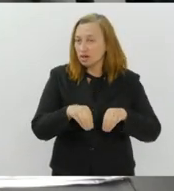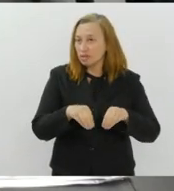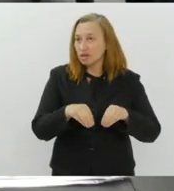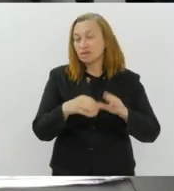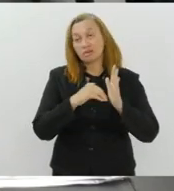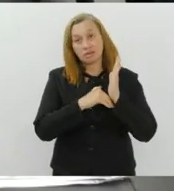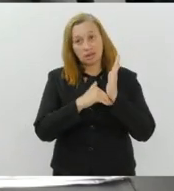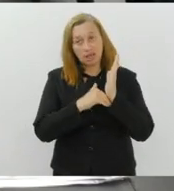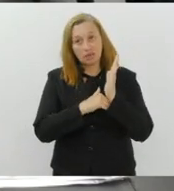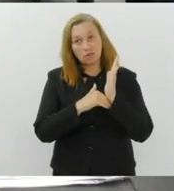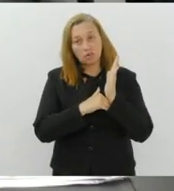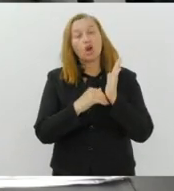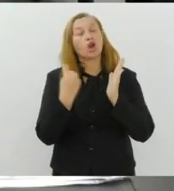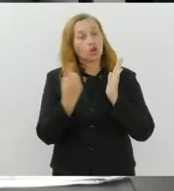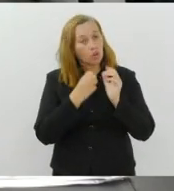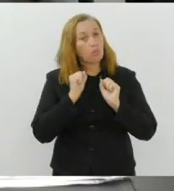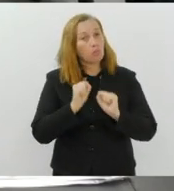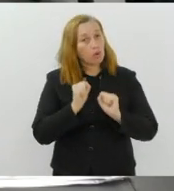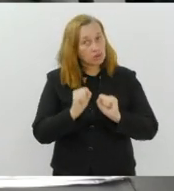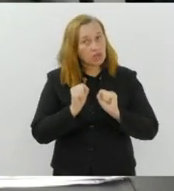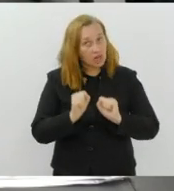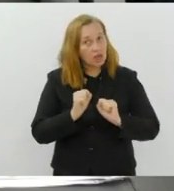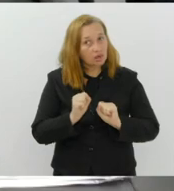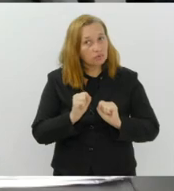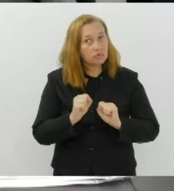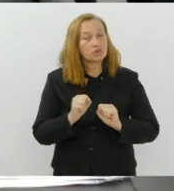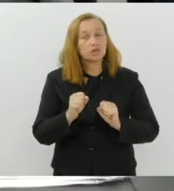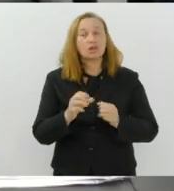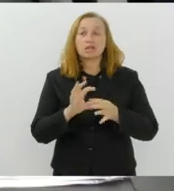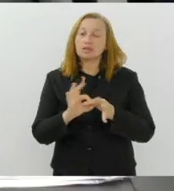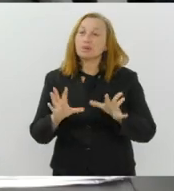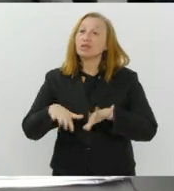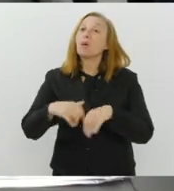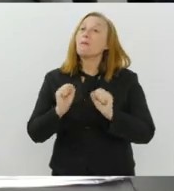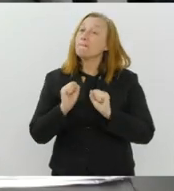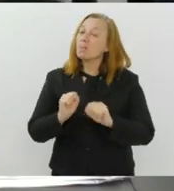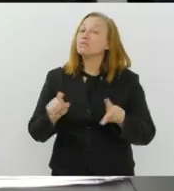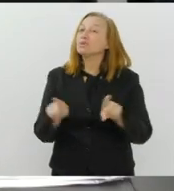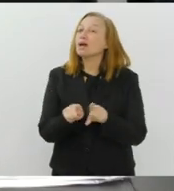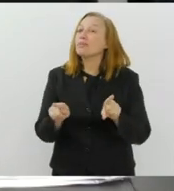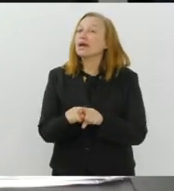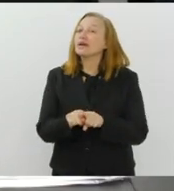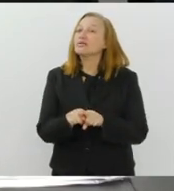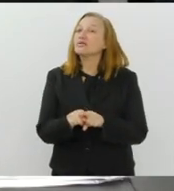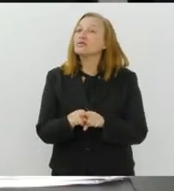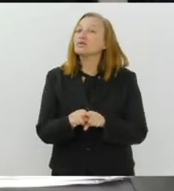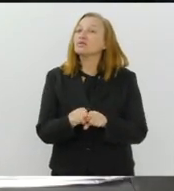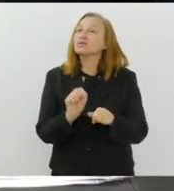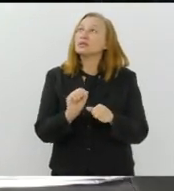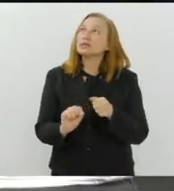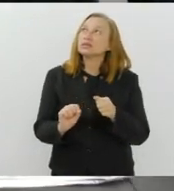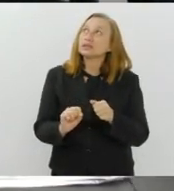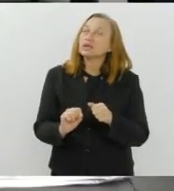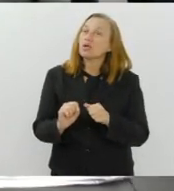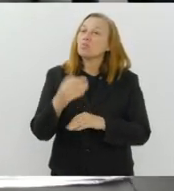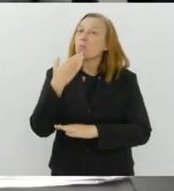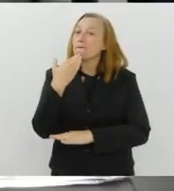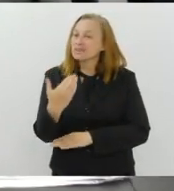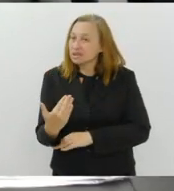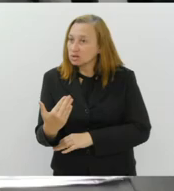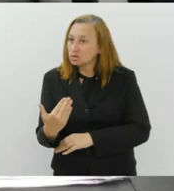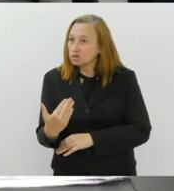sigilo, o que nós podemos deliberar para que haja essa condição. Podemos também fazer uma